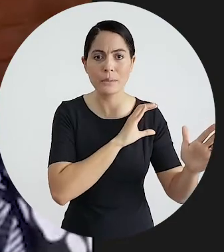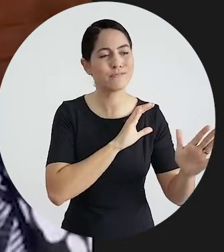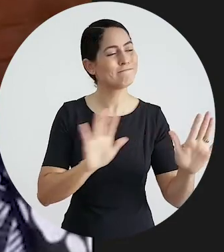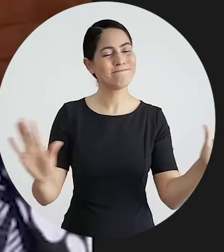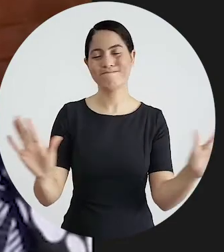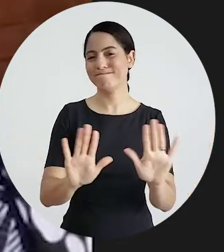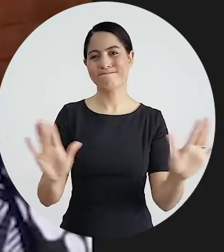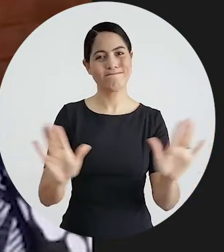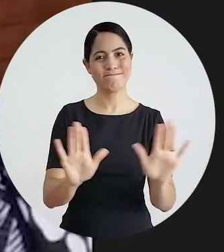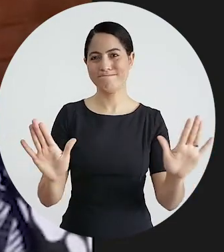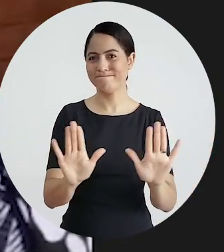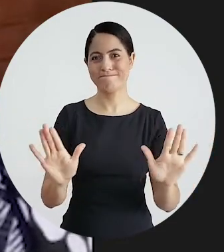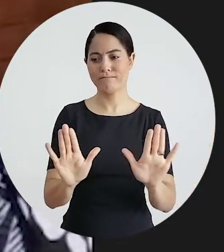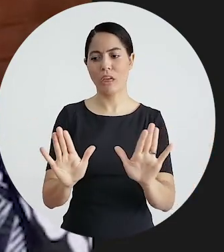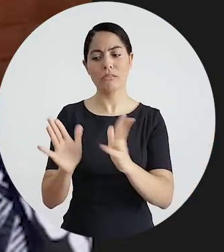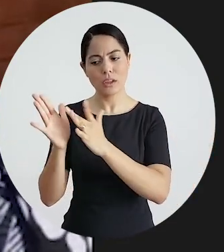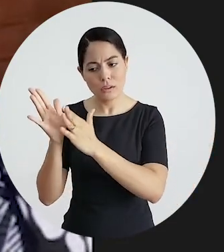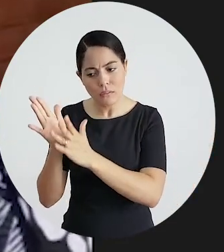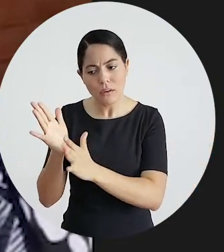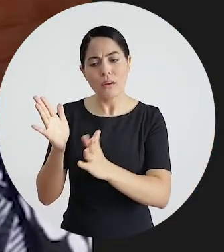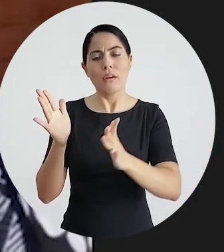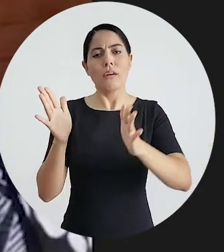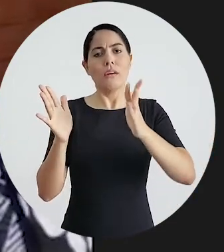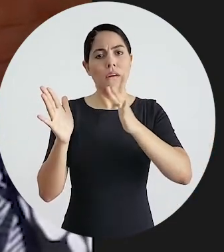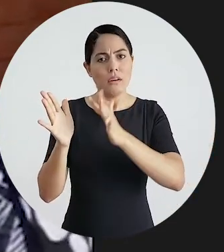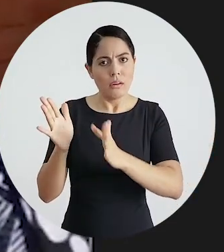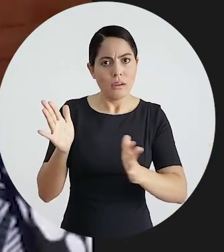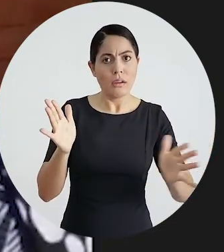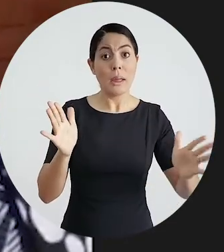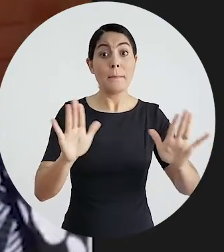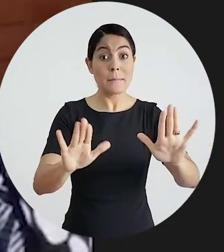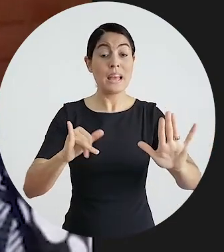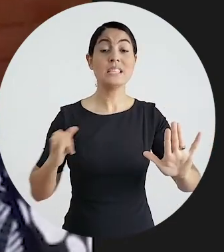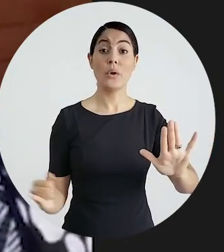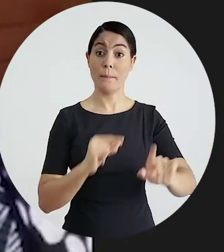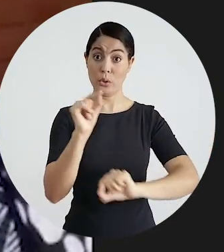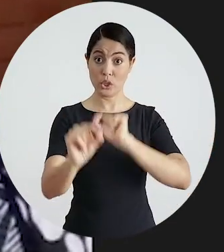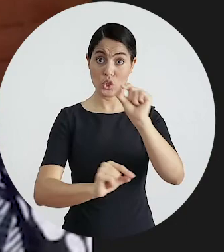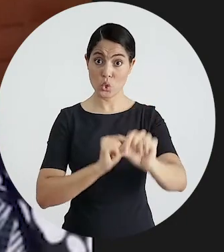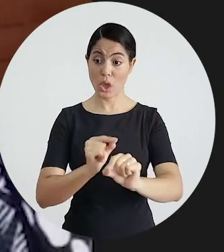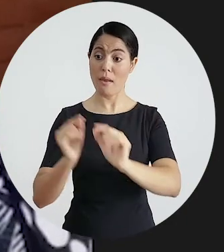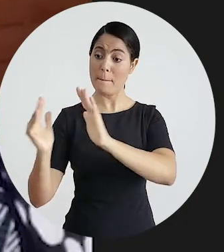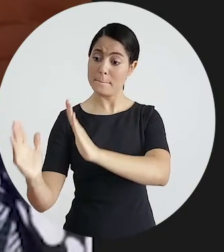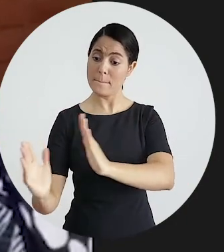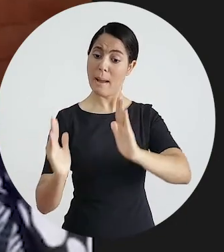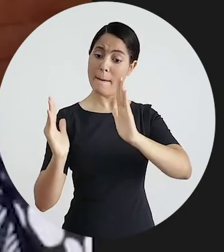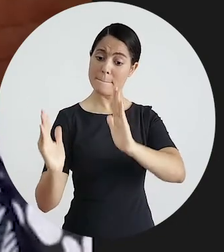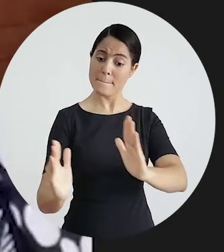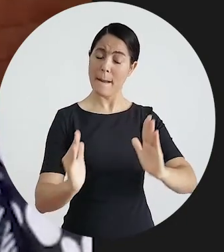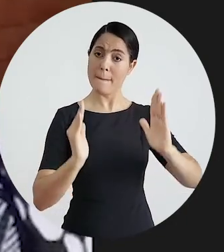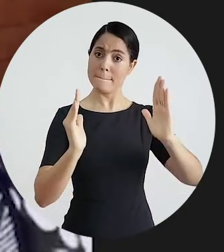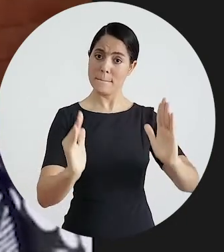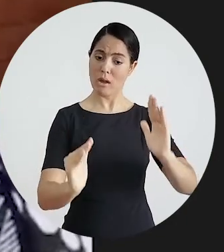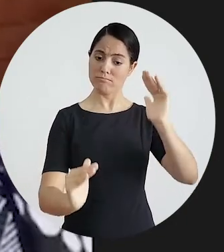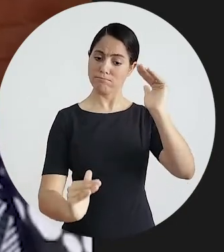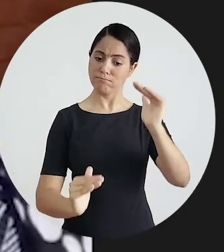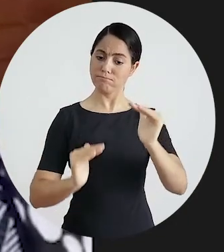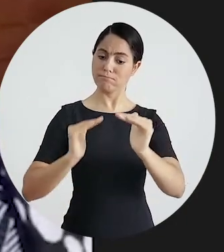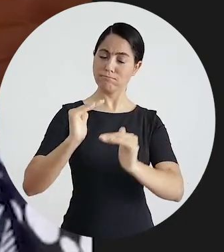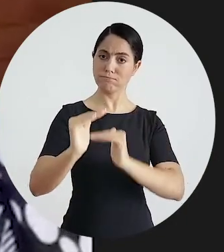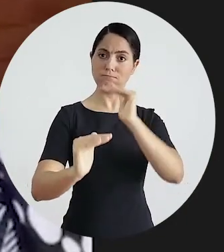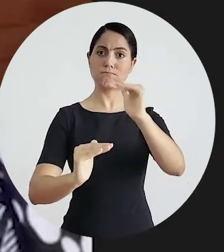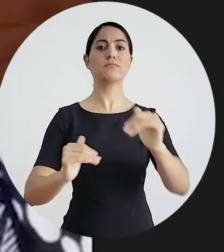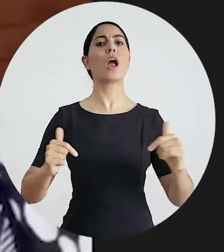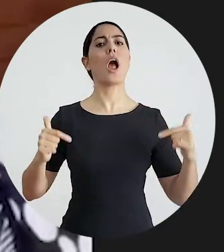esse processo nem sempre é tão rápido como nós gostaríamos que fosse. Mas o importante é que ele